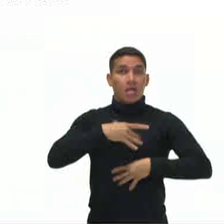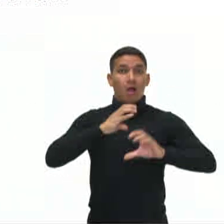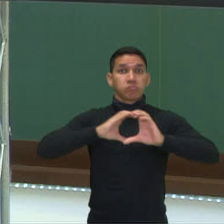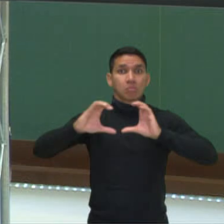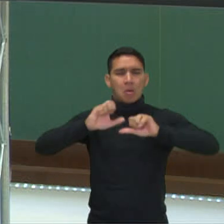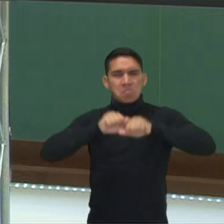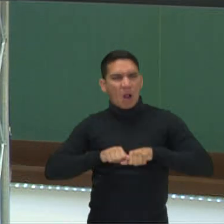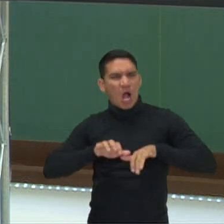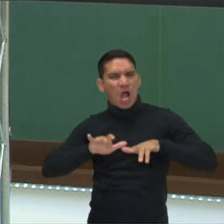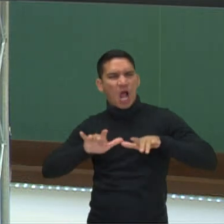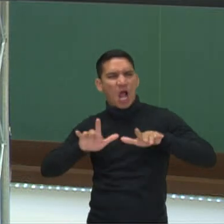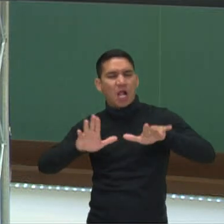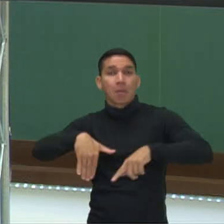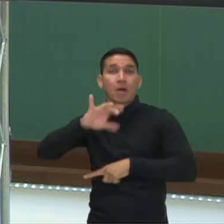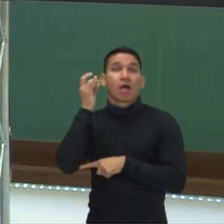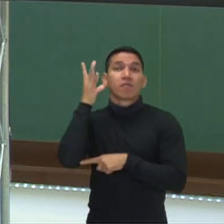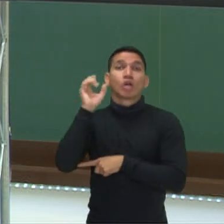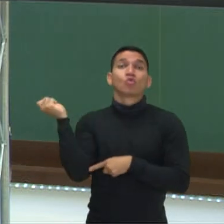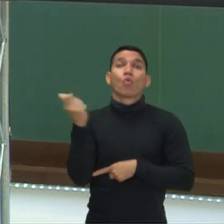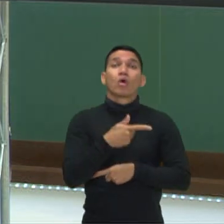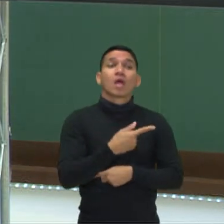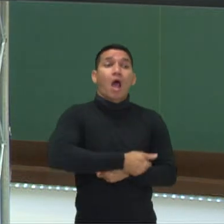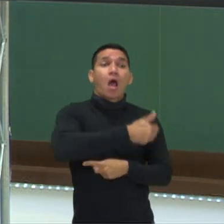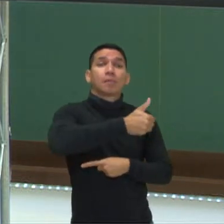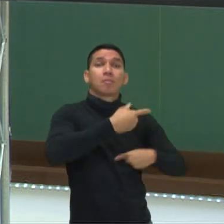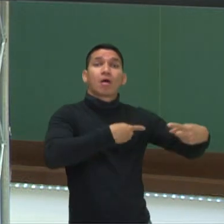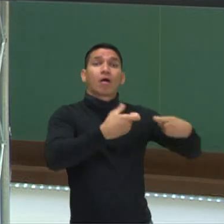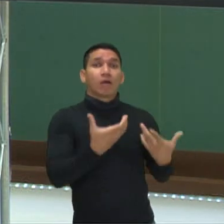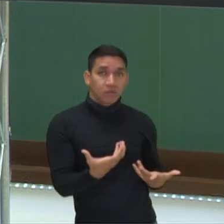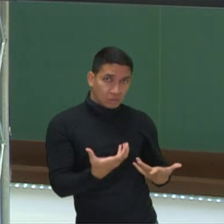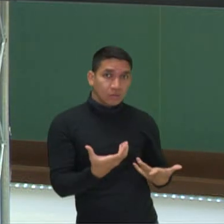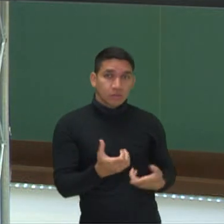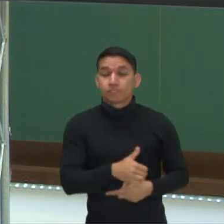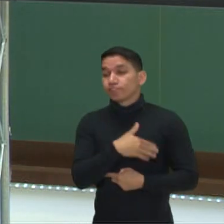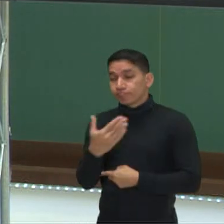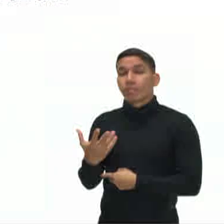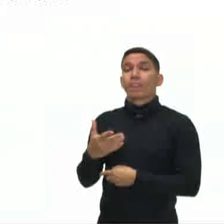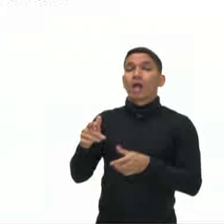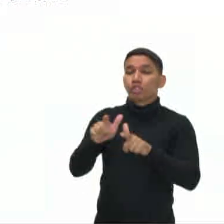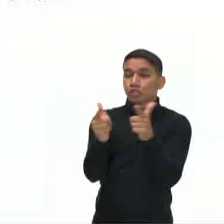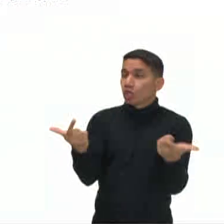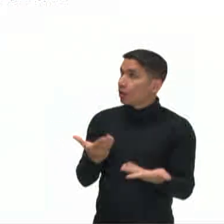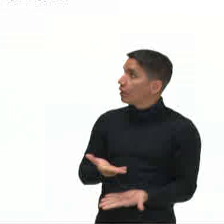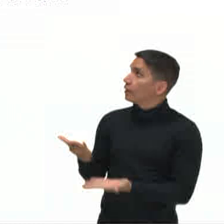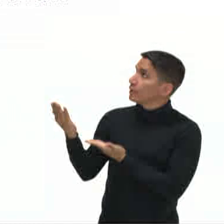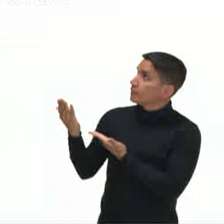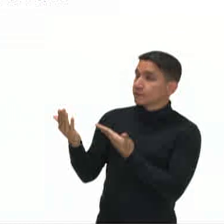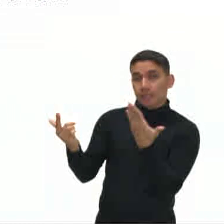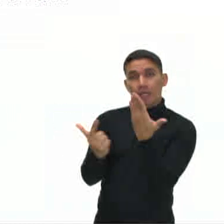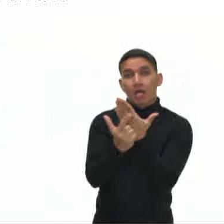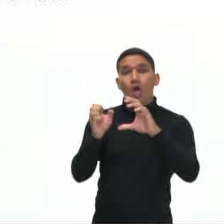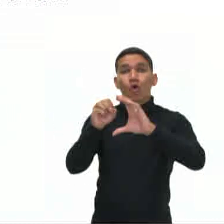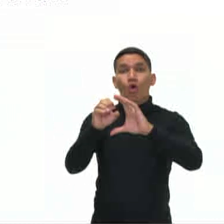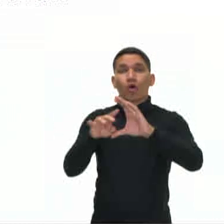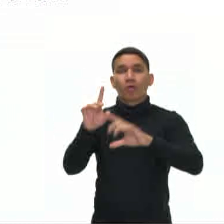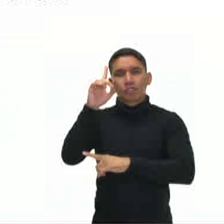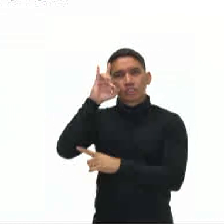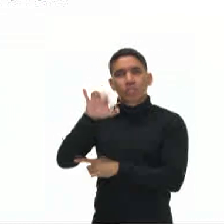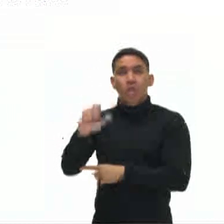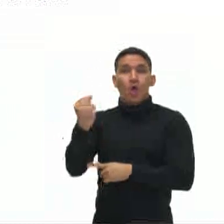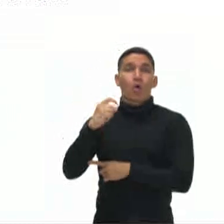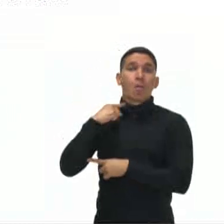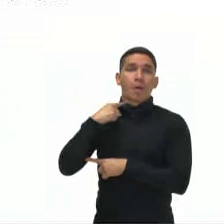alcance, maior até do que na Primeira Guerra Mundial. E os jornais, como aqui, por exemplo, a capa do jornal O Globo, de 8 de maio